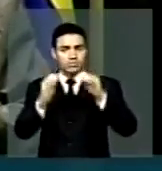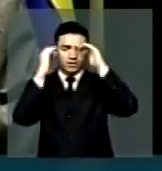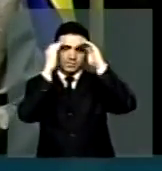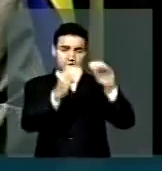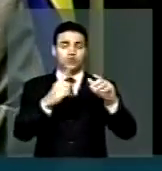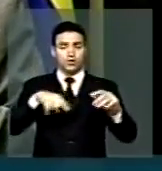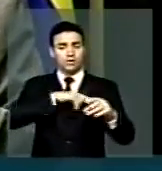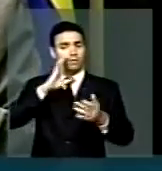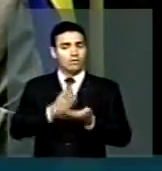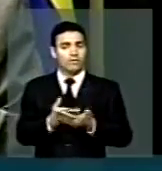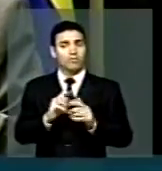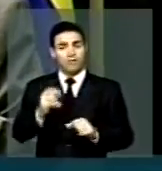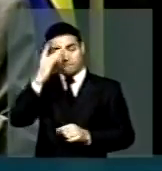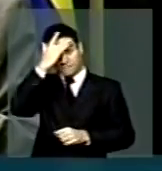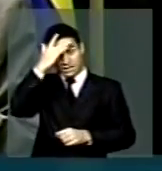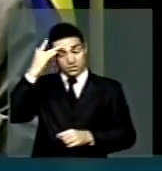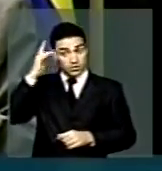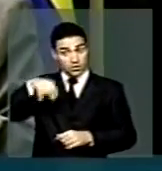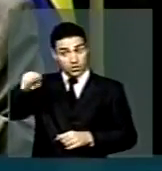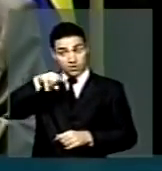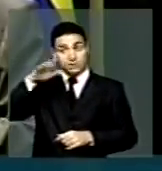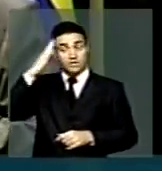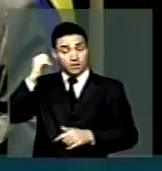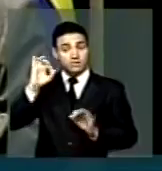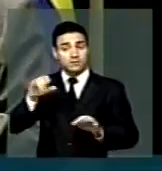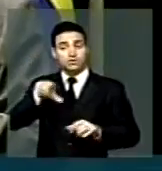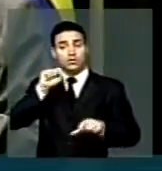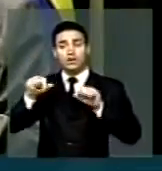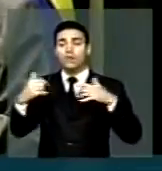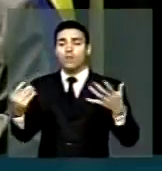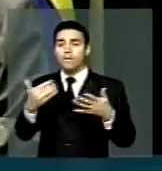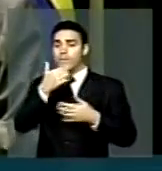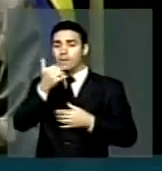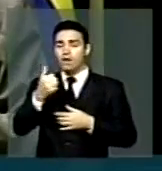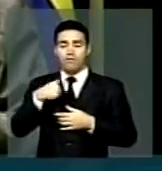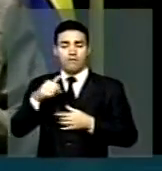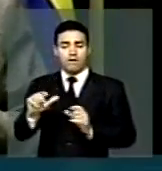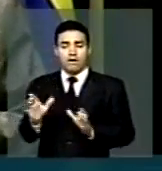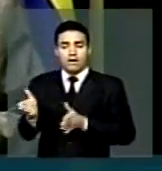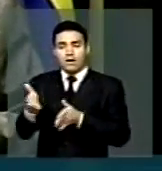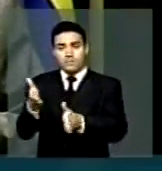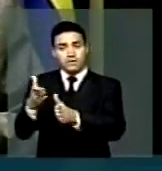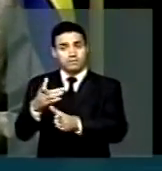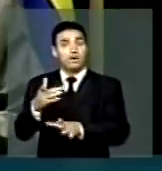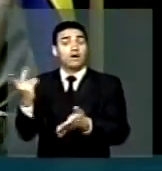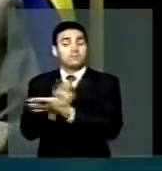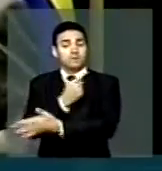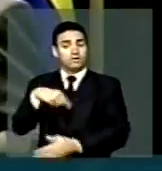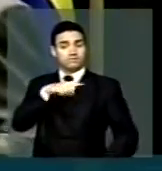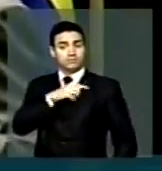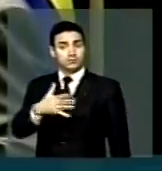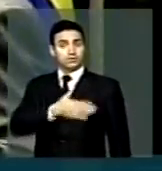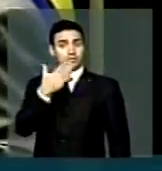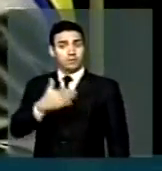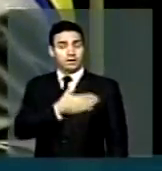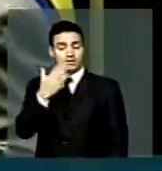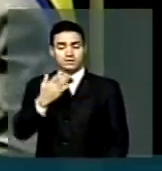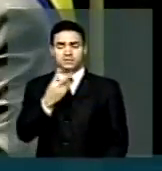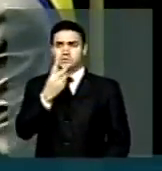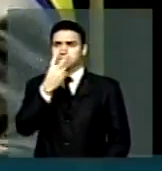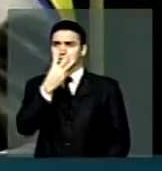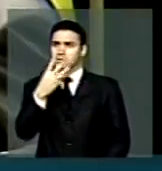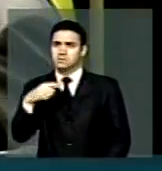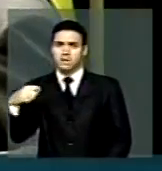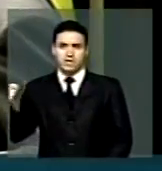confiamos em que as pessoas saberiam escolher qual era o melhor caminho. E, para nossa surpresa, em 2, 3 meses,